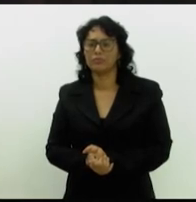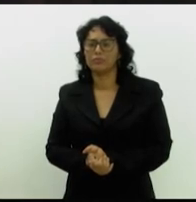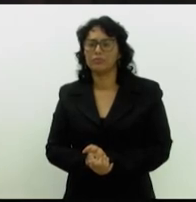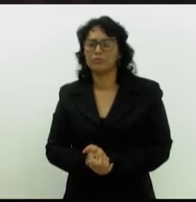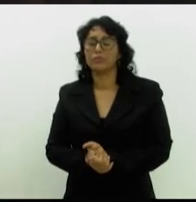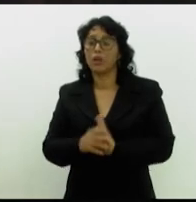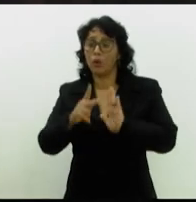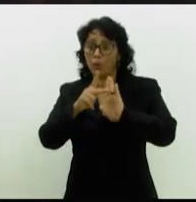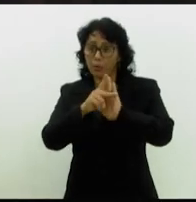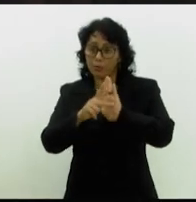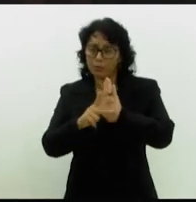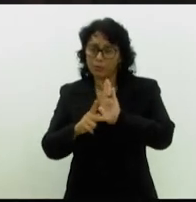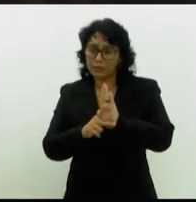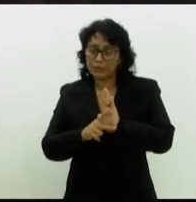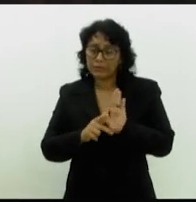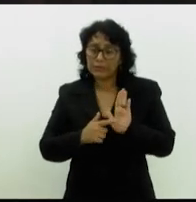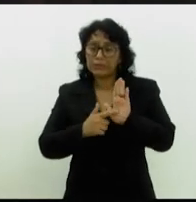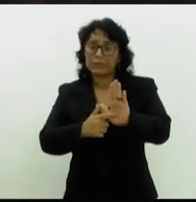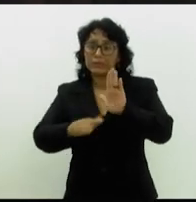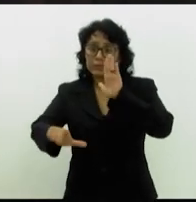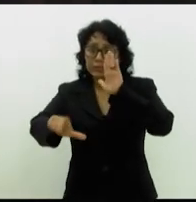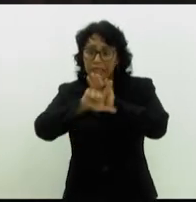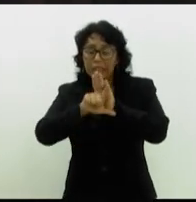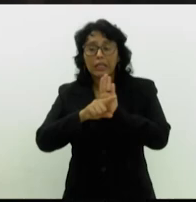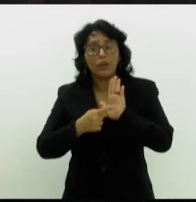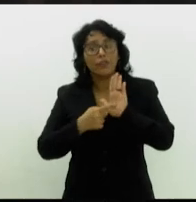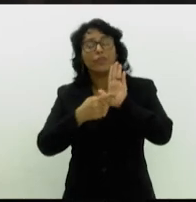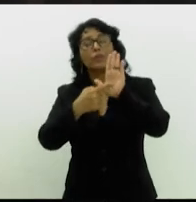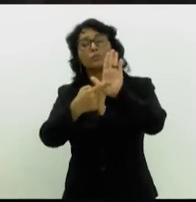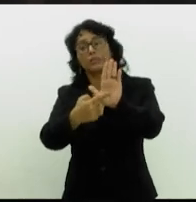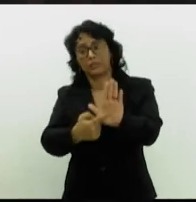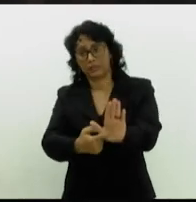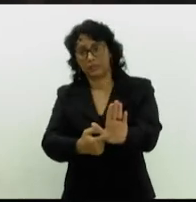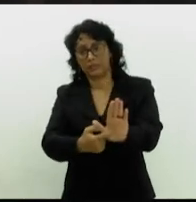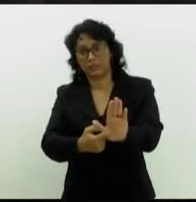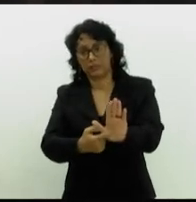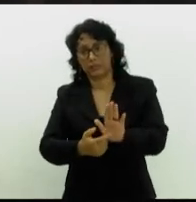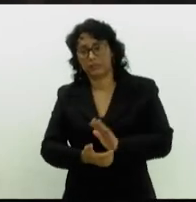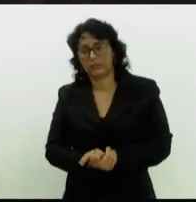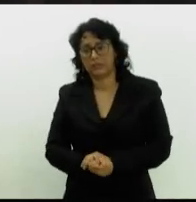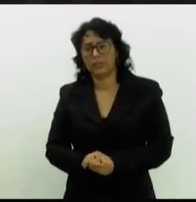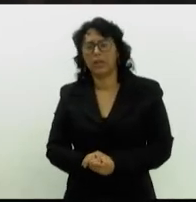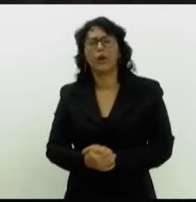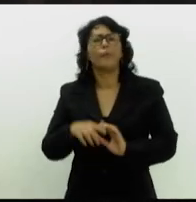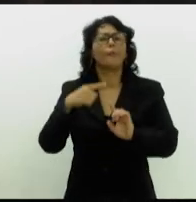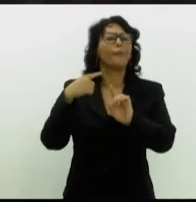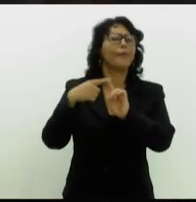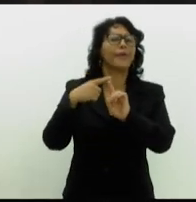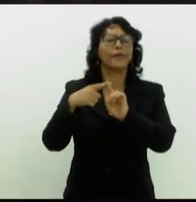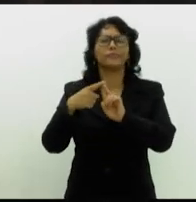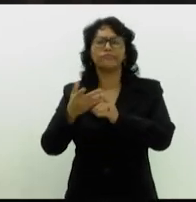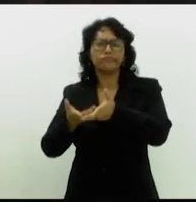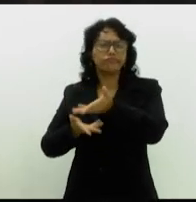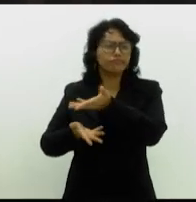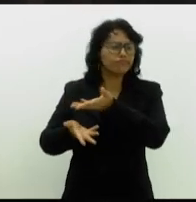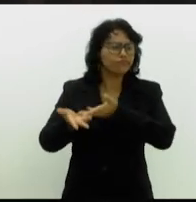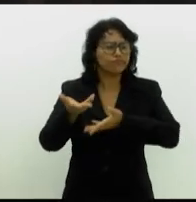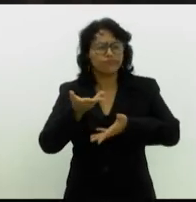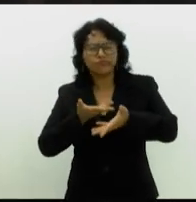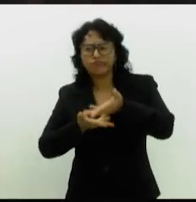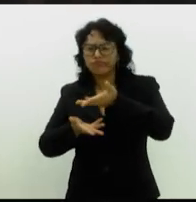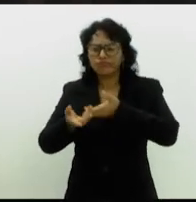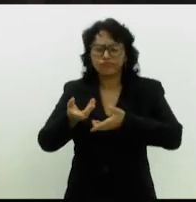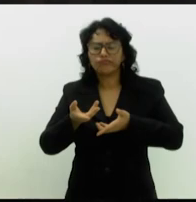projeto de lei foi apresentado autorizativo aqui na casa por que foi negociado do Parlamento com o